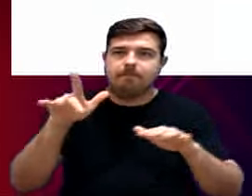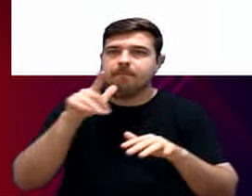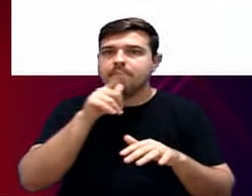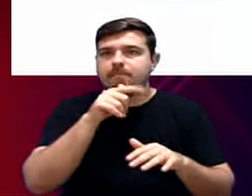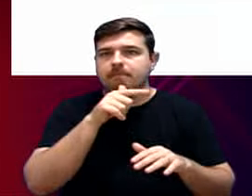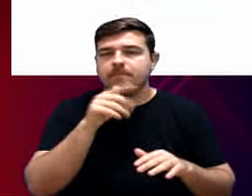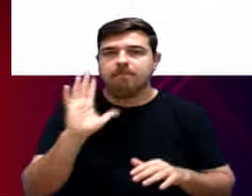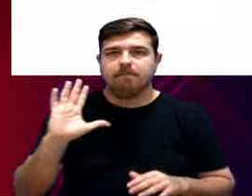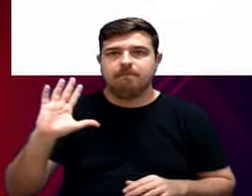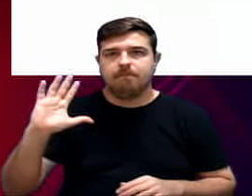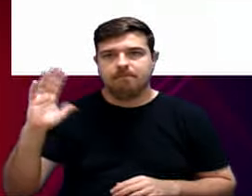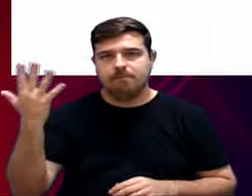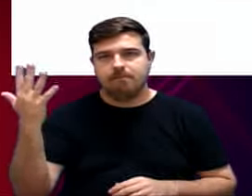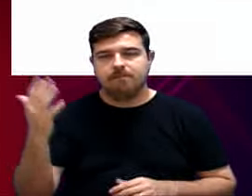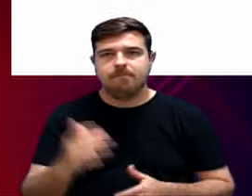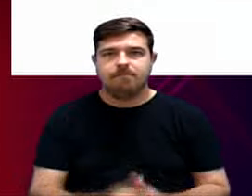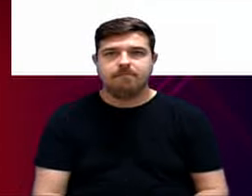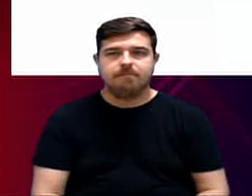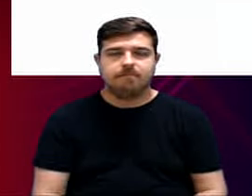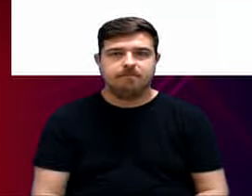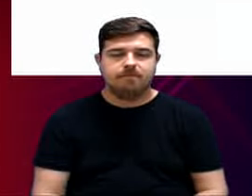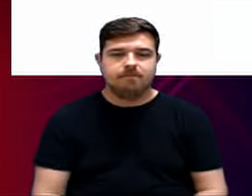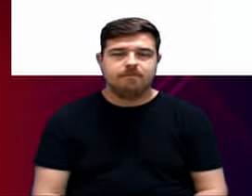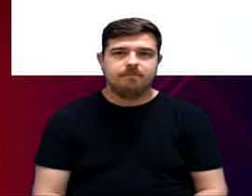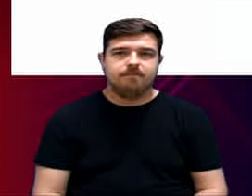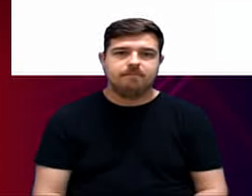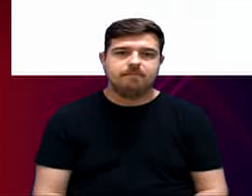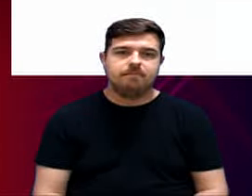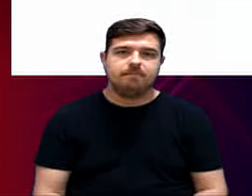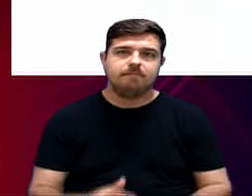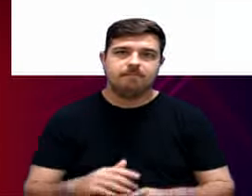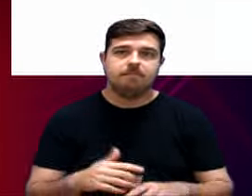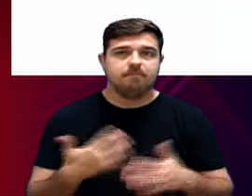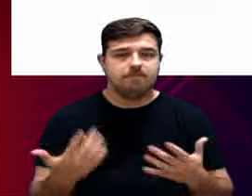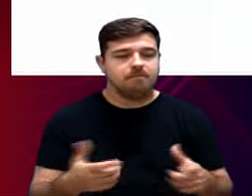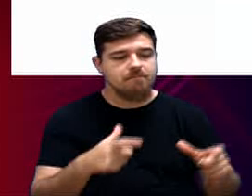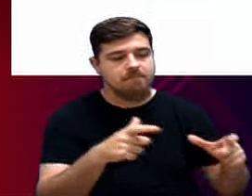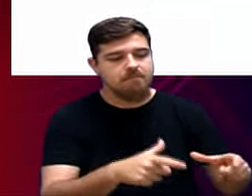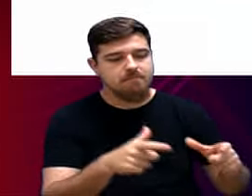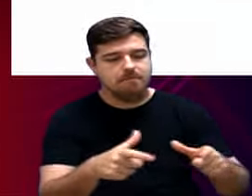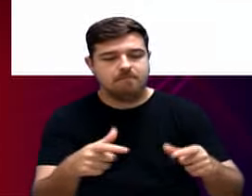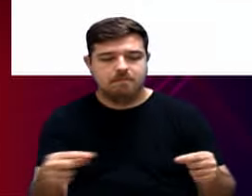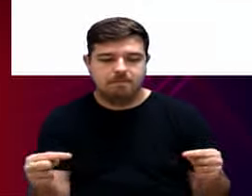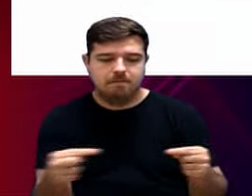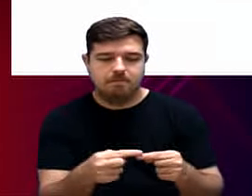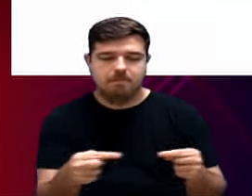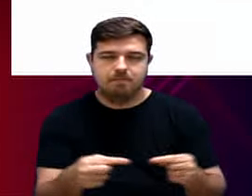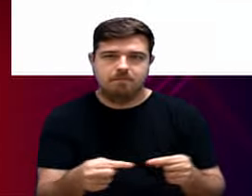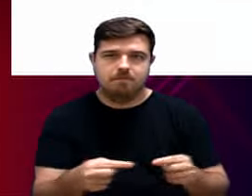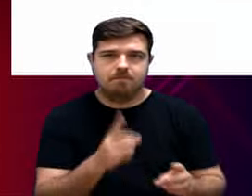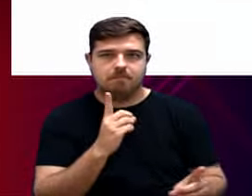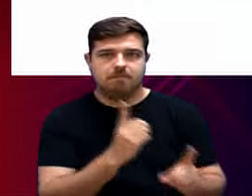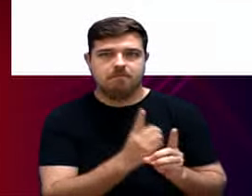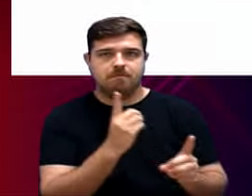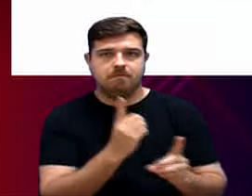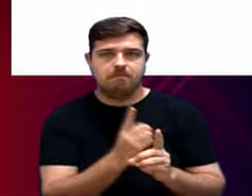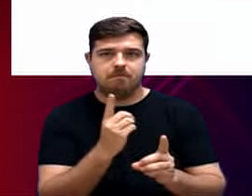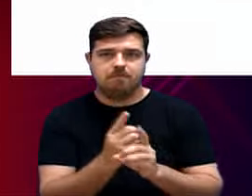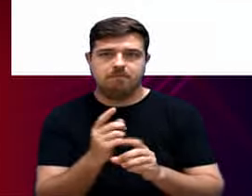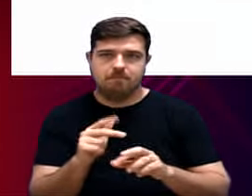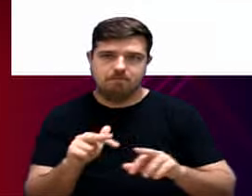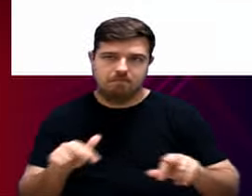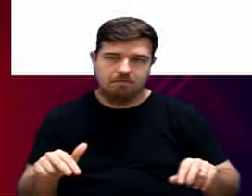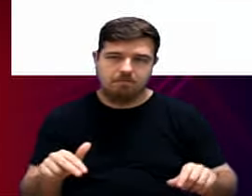transbordamento da calha então esses trechos eh identificados trechos do